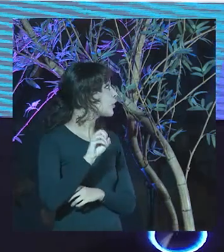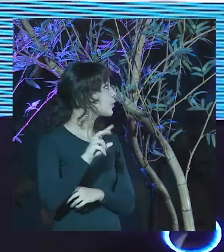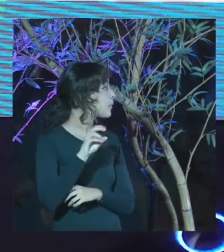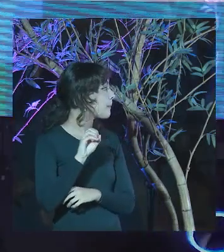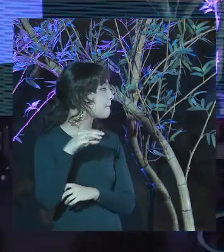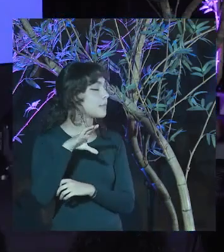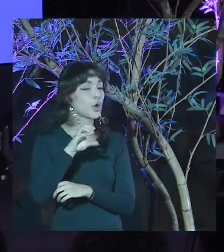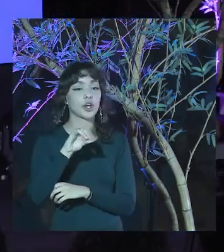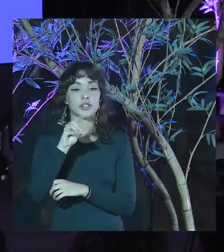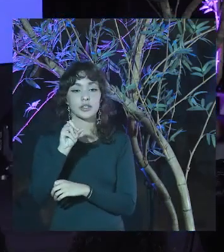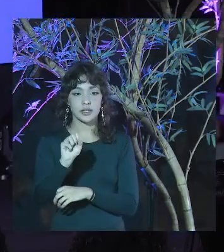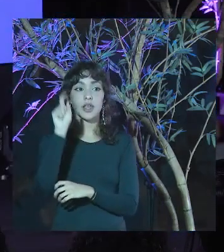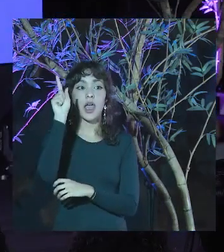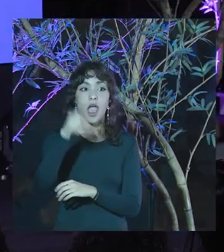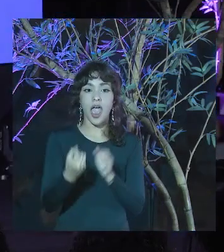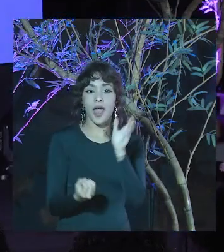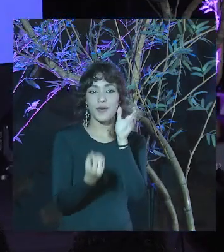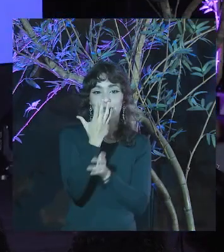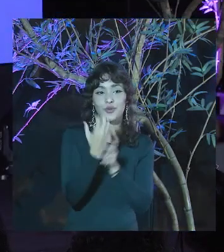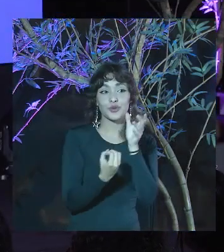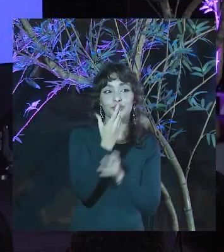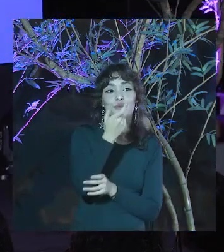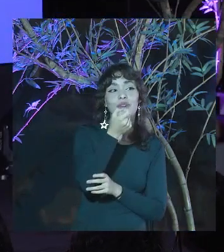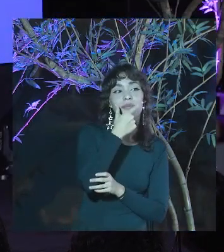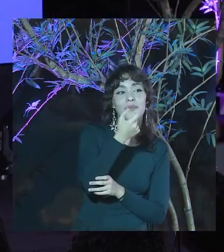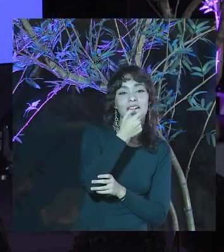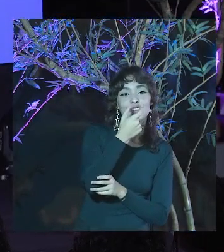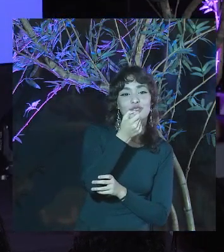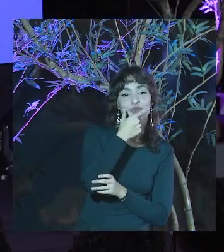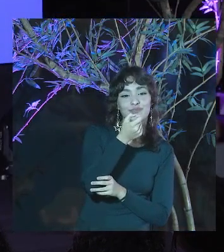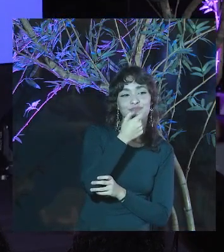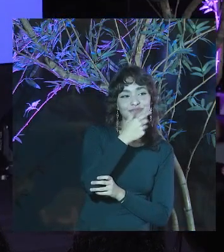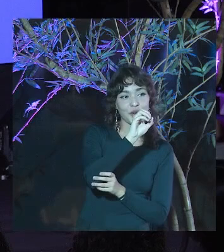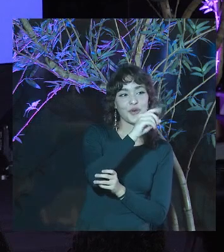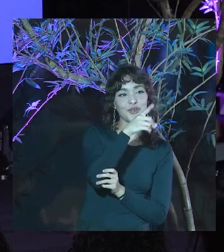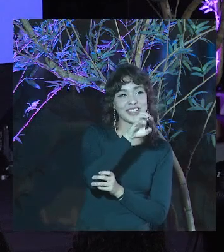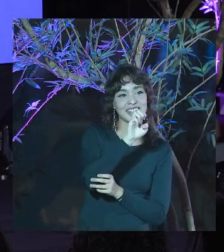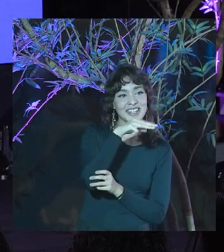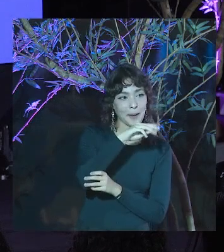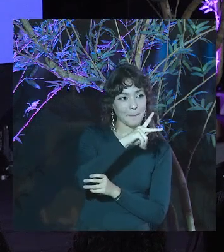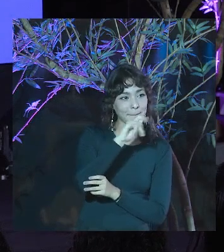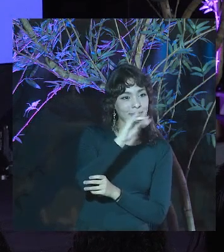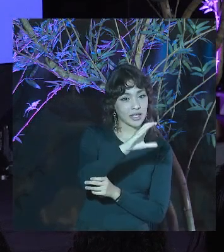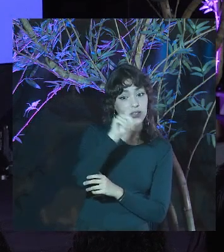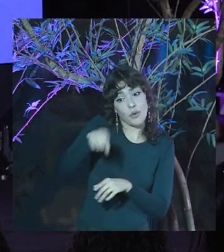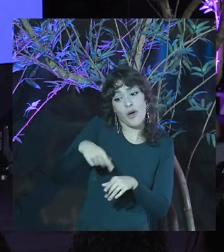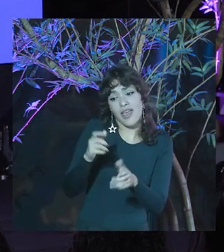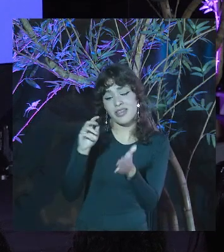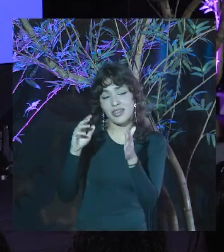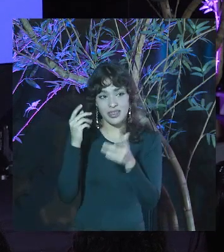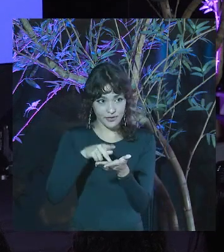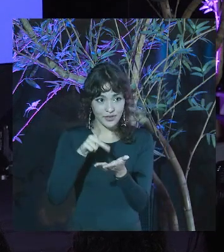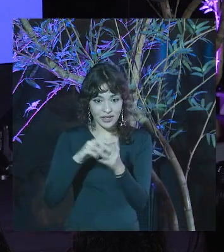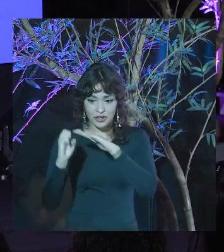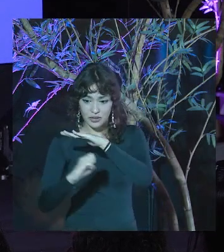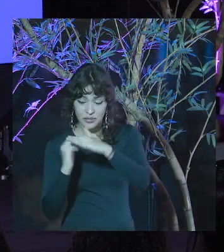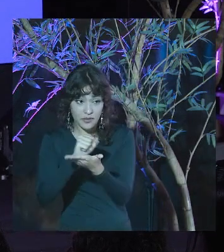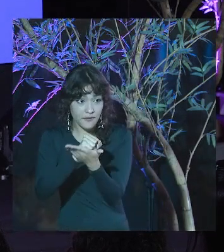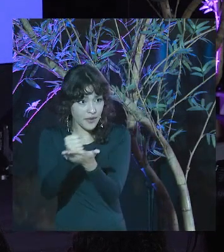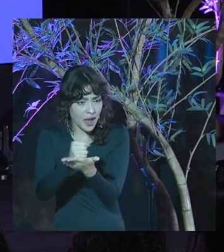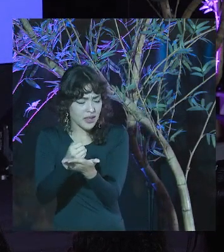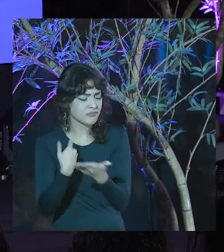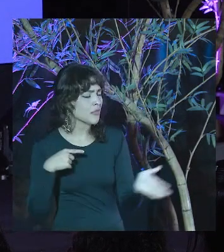é a produtora do Ozempic. Tá? Então ela é, na verdade, uma empresa farmacêutica. E ele foi questionado por isso. Como